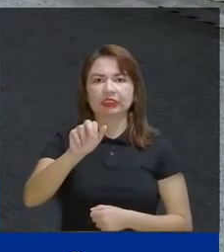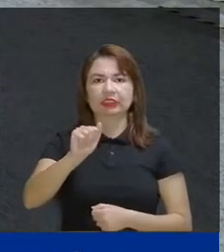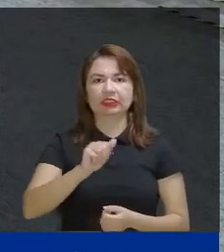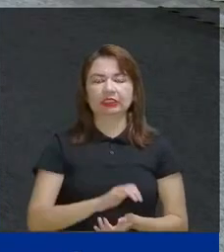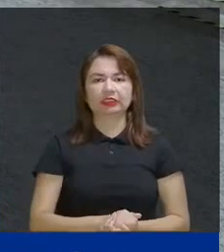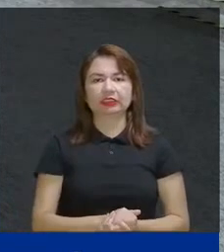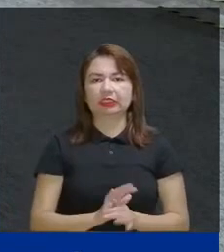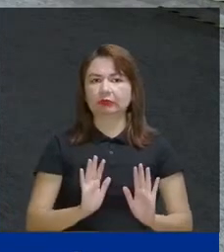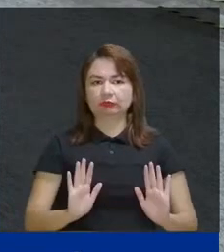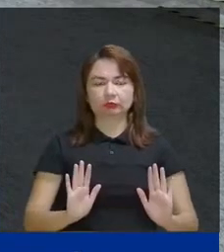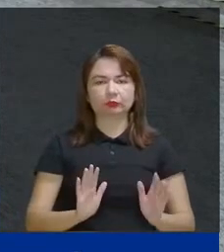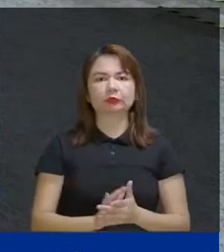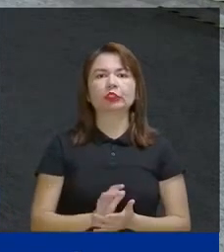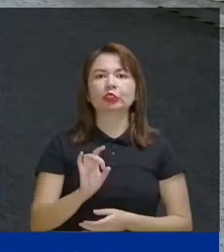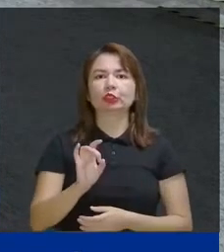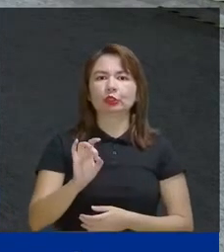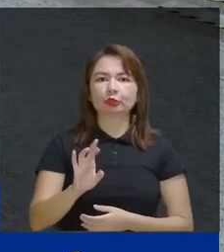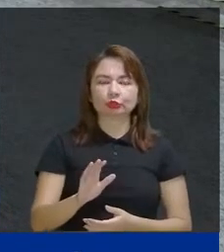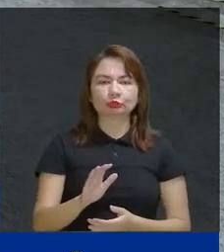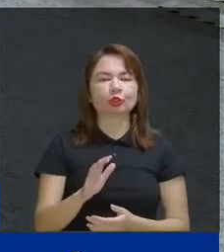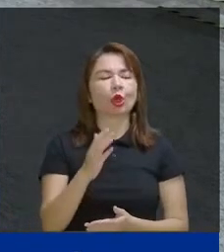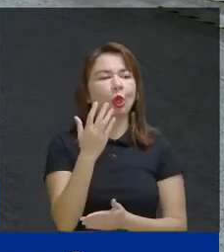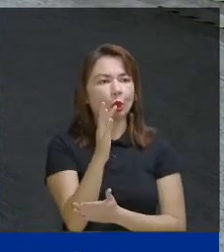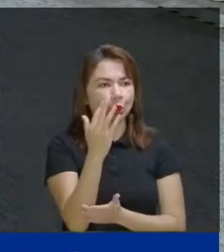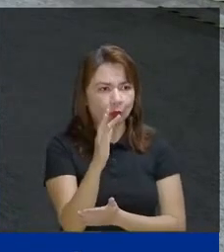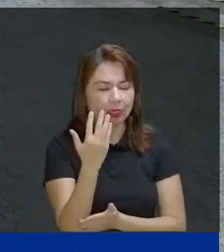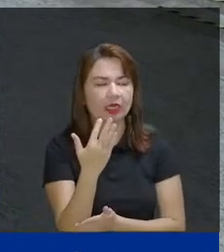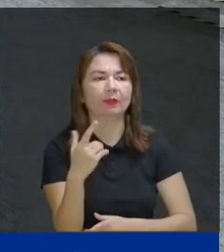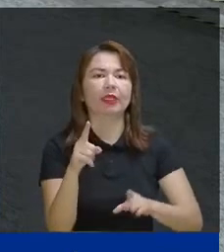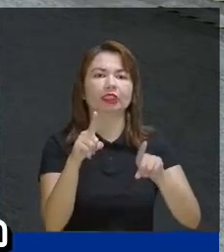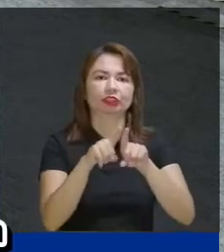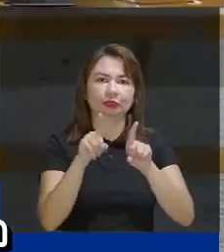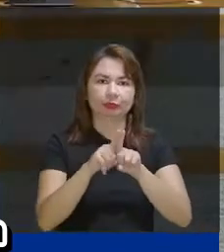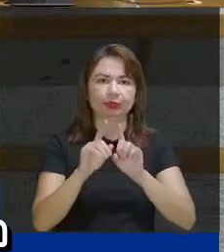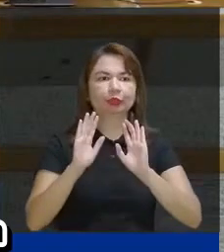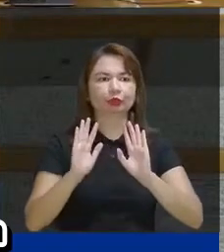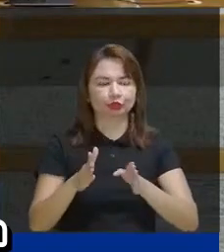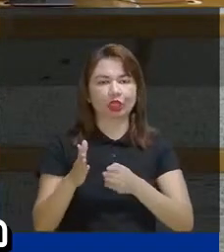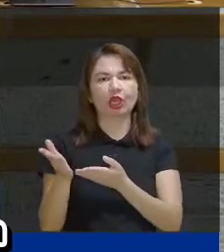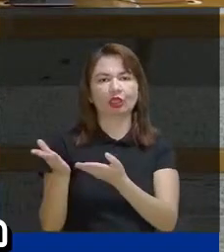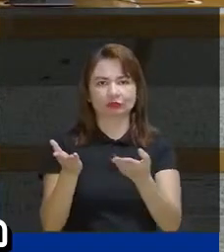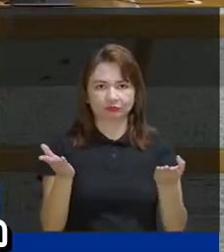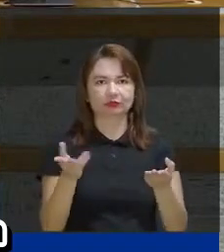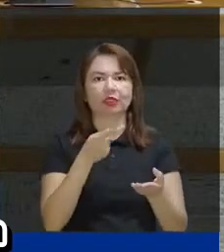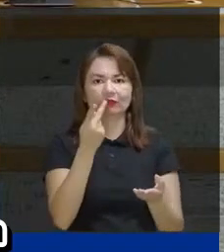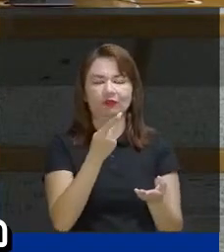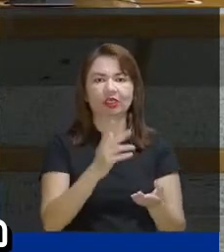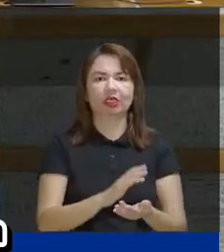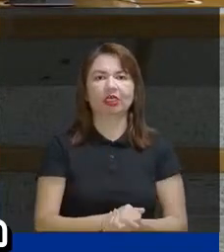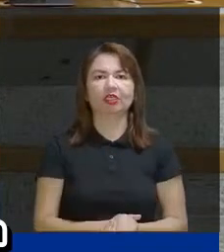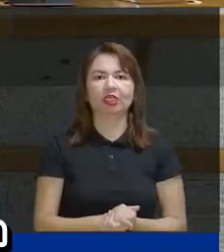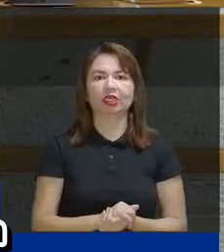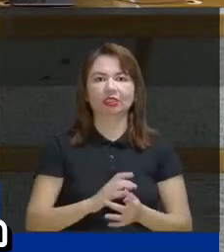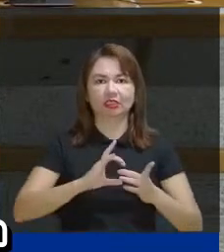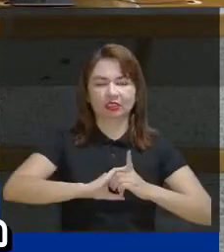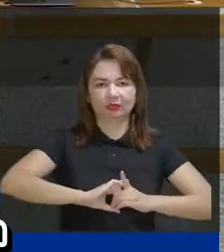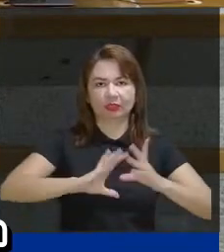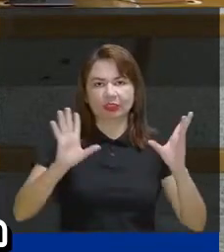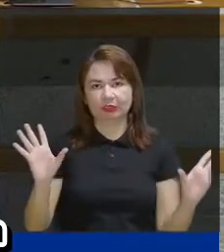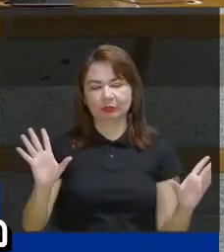Em uma excelência, só aderir às congratulações já externadas, considerando a importância para a